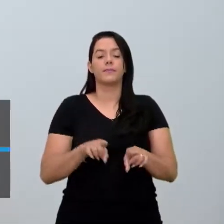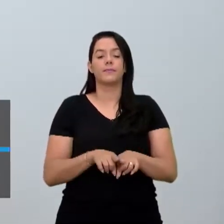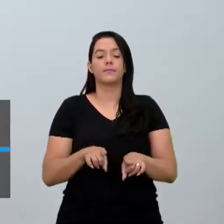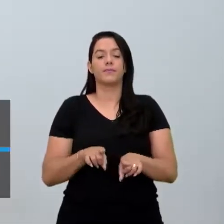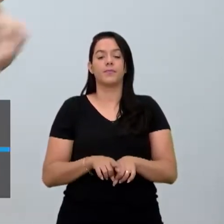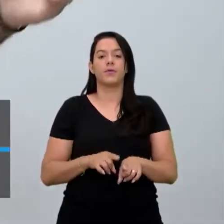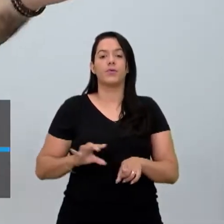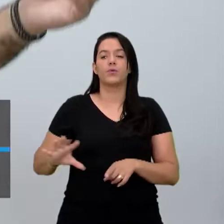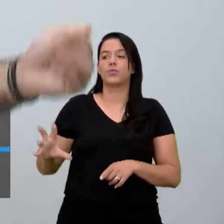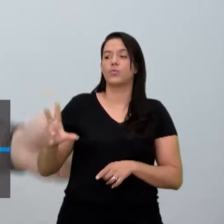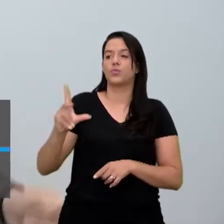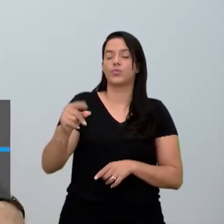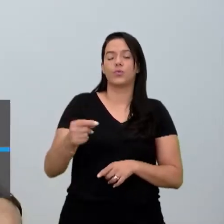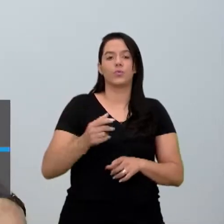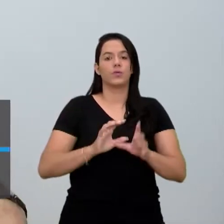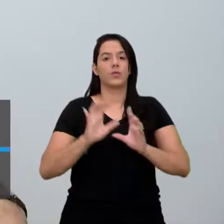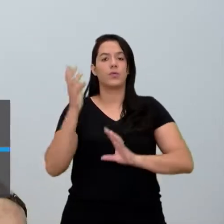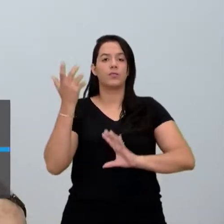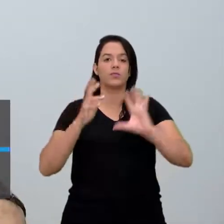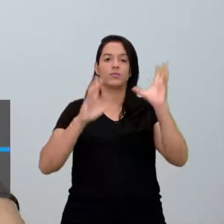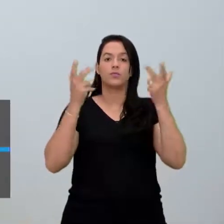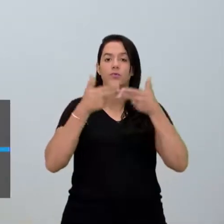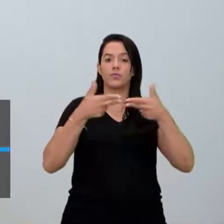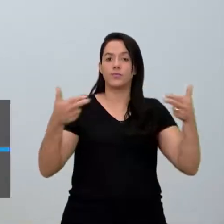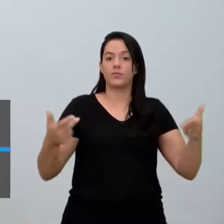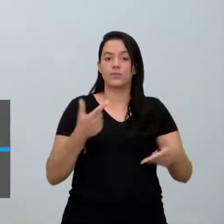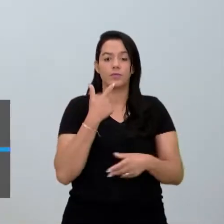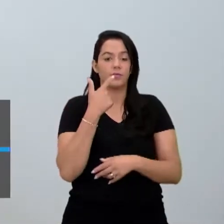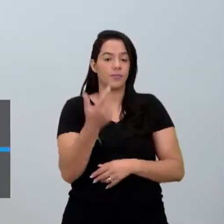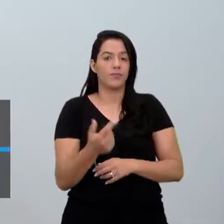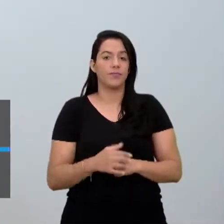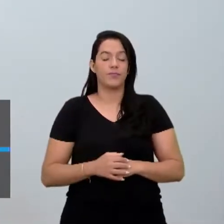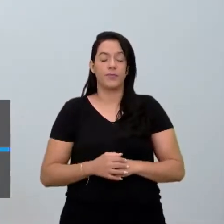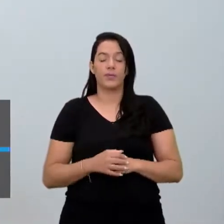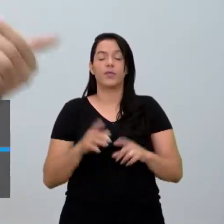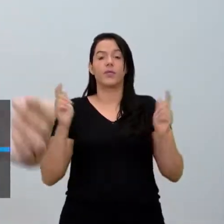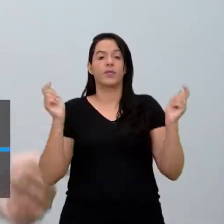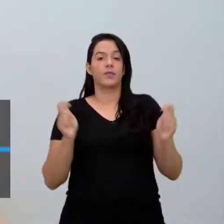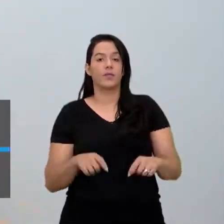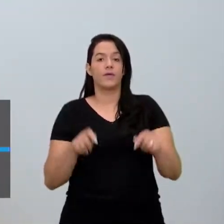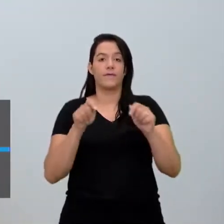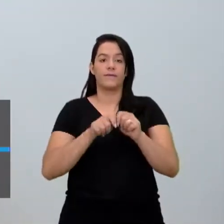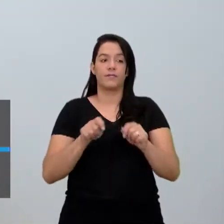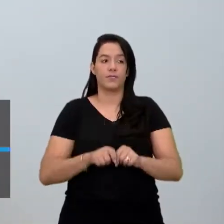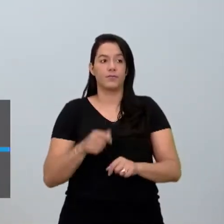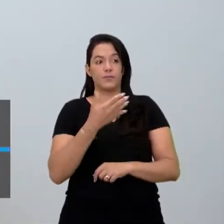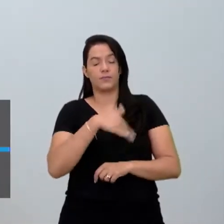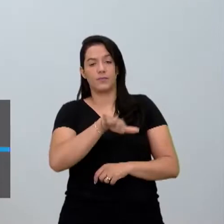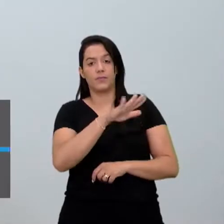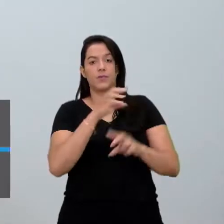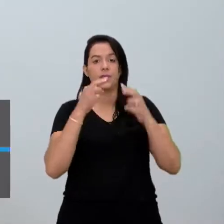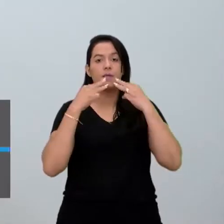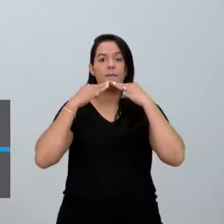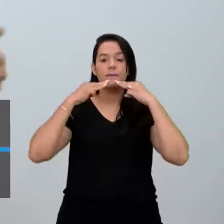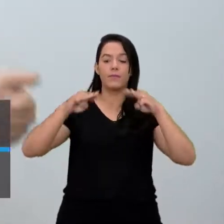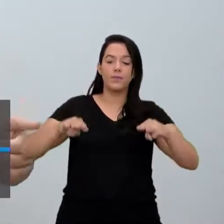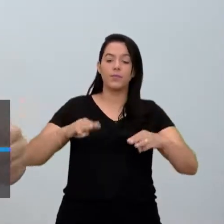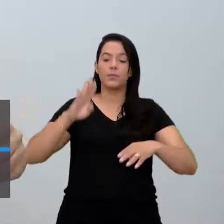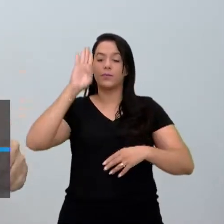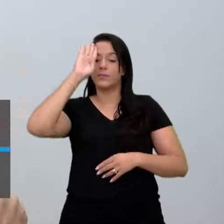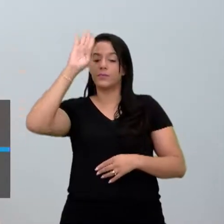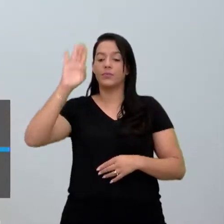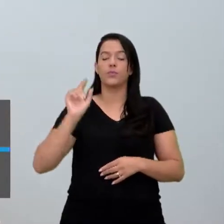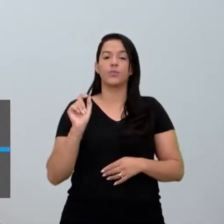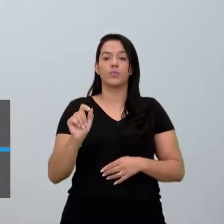com todos esses estereótipos que você falou, que são construídos muitas vezes pela mídia, mas